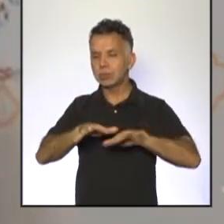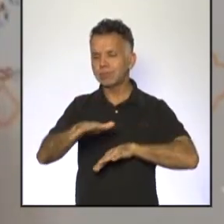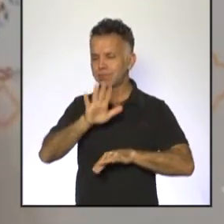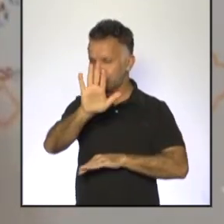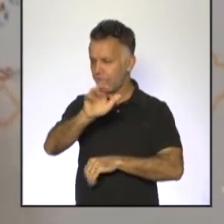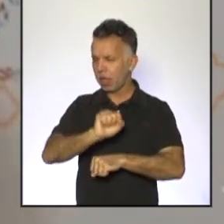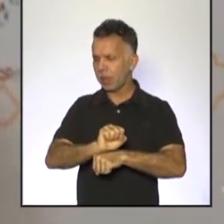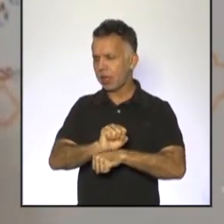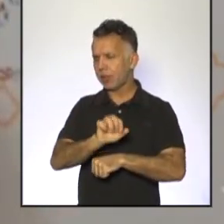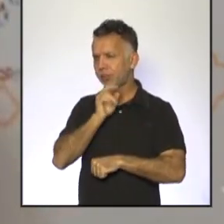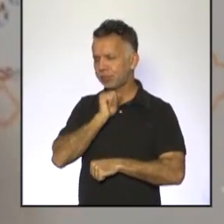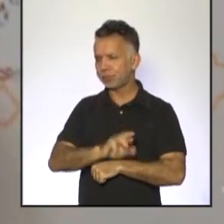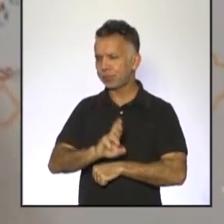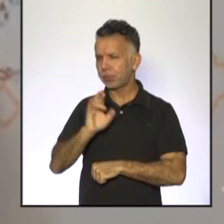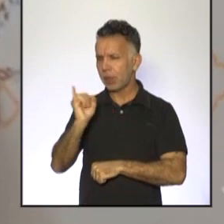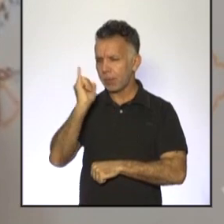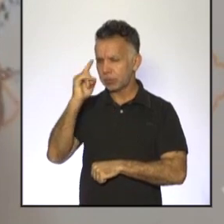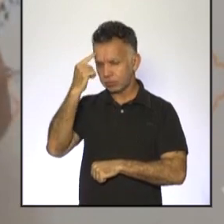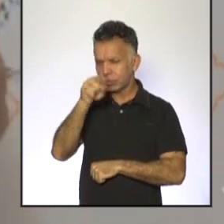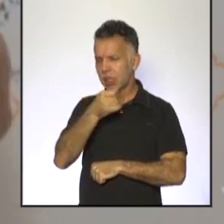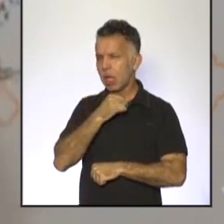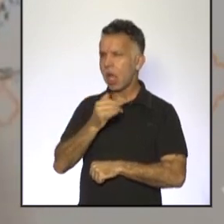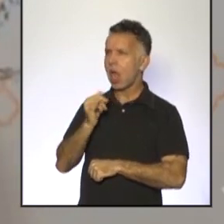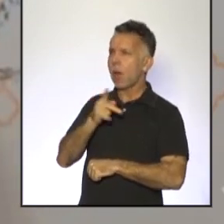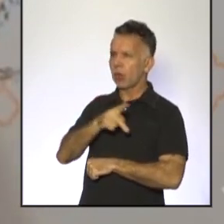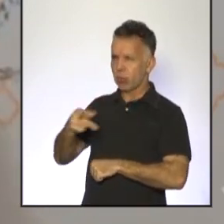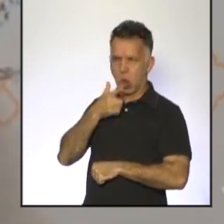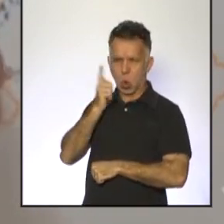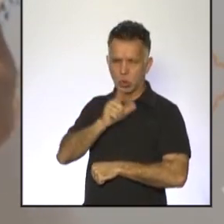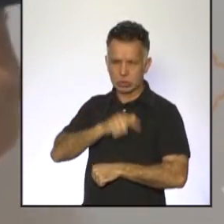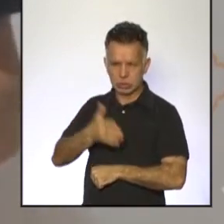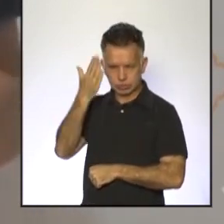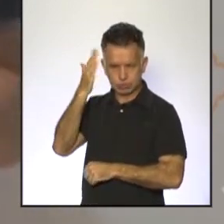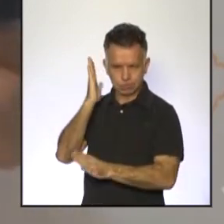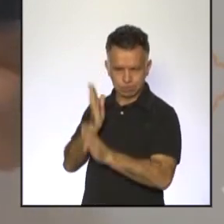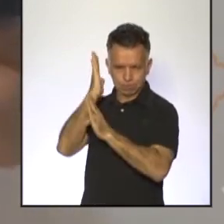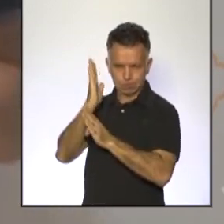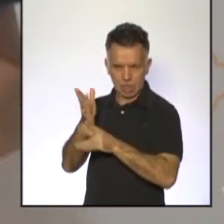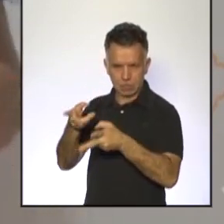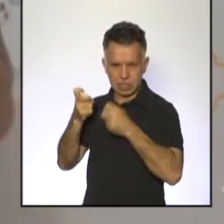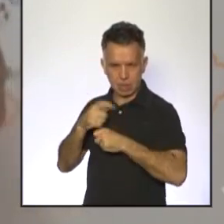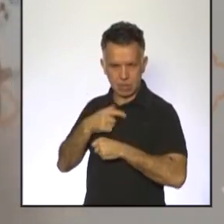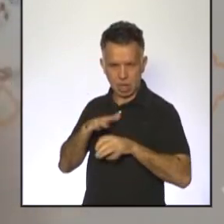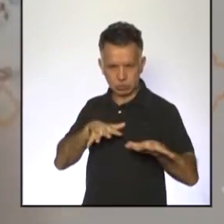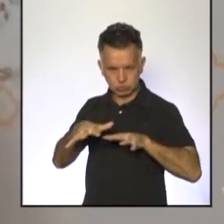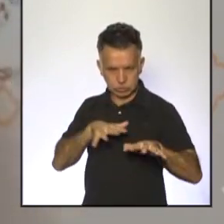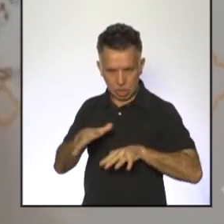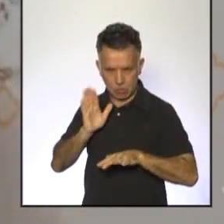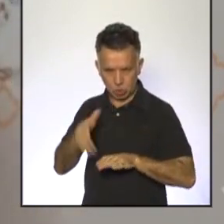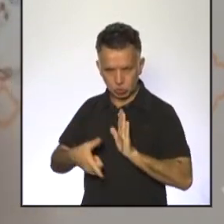Professor, eu consigo prever terremotos? Consegue. Existe previsão de terremoto a longo